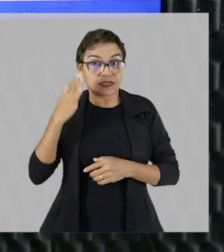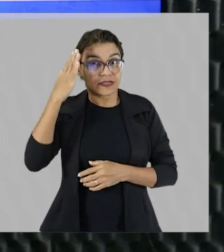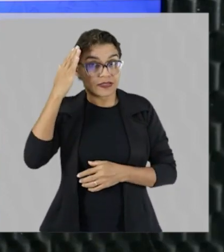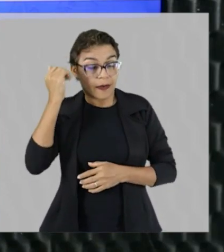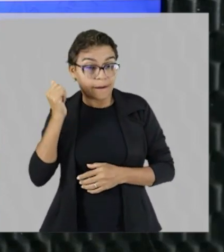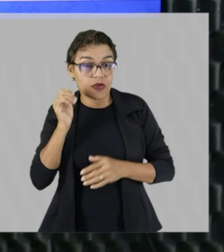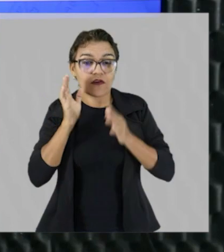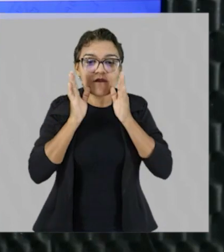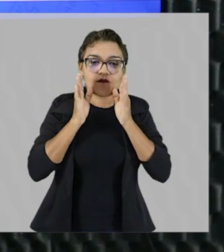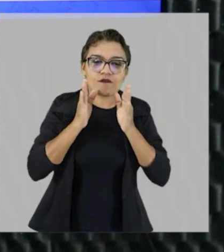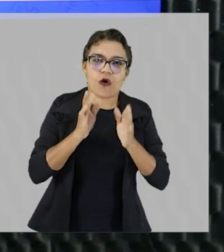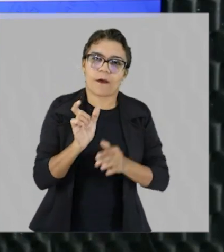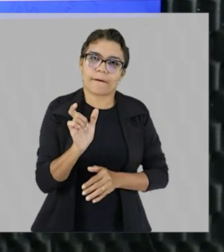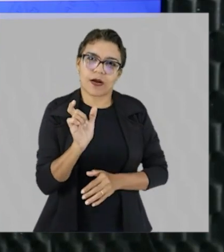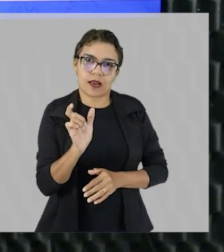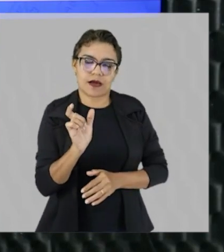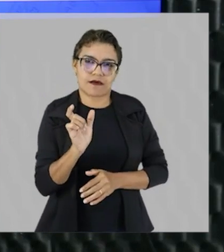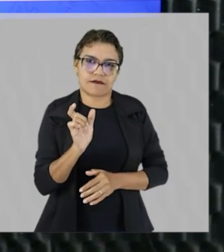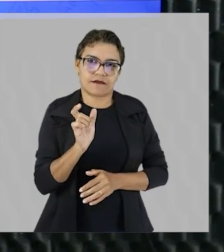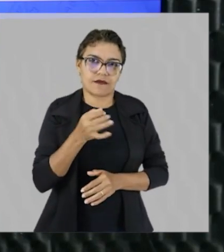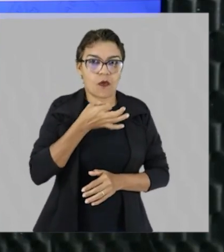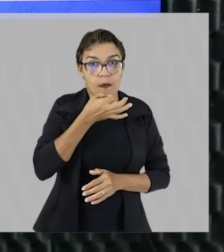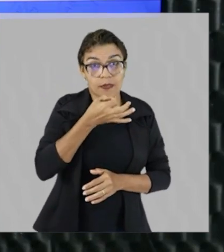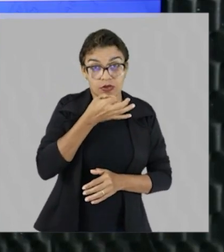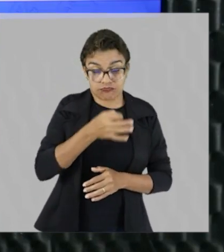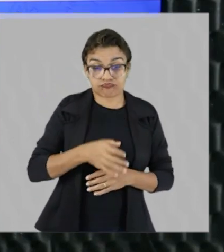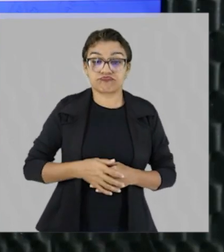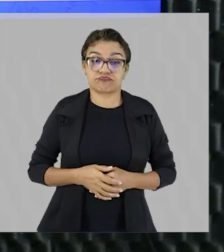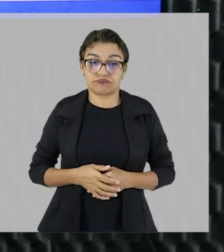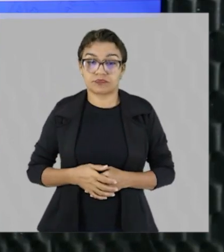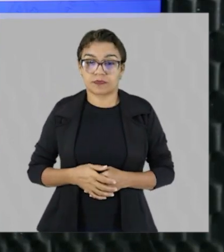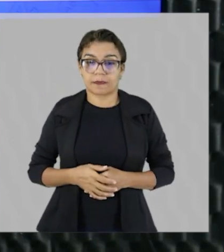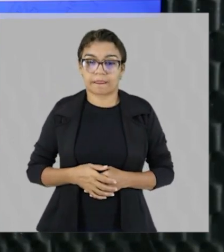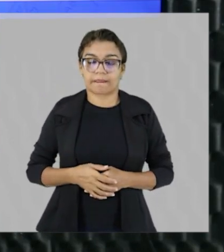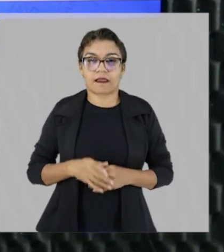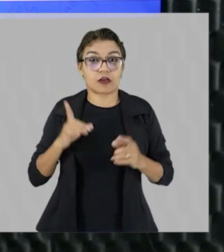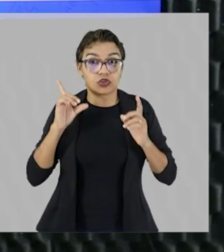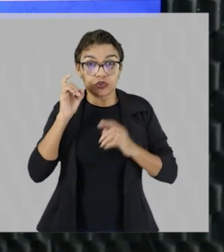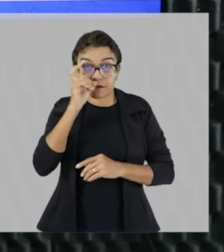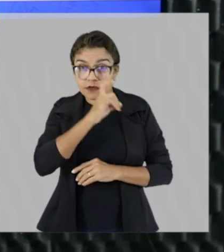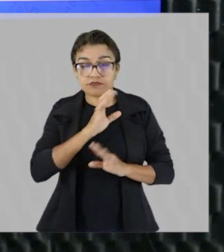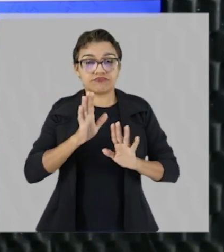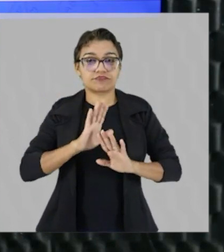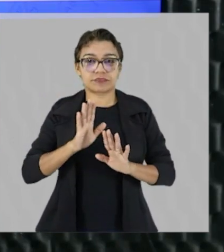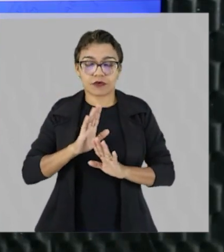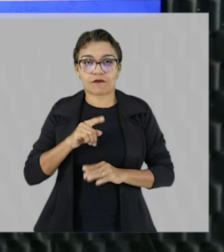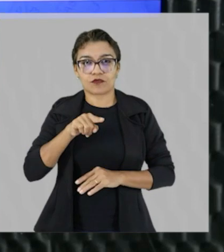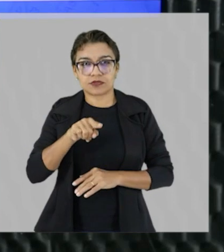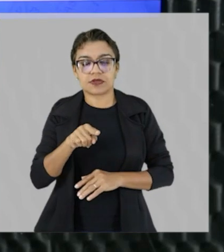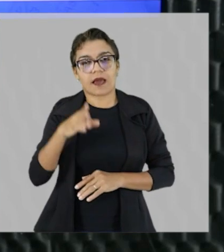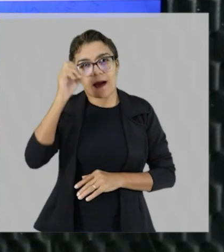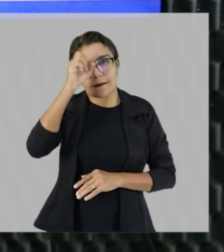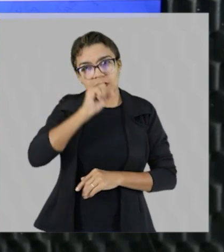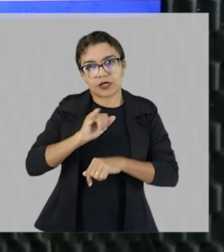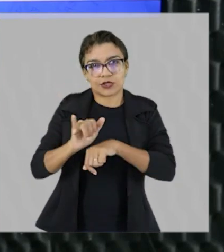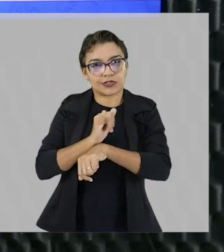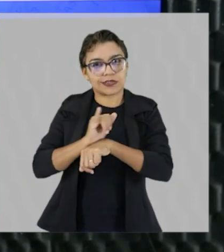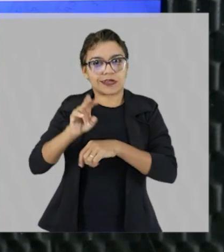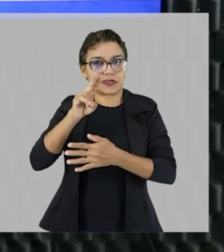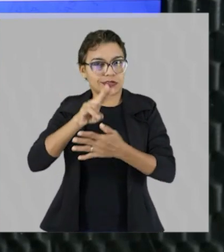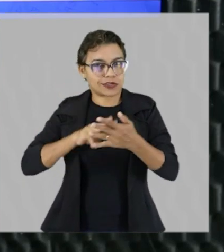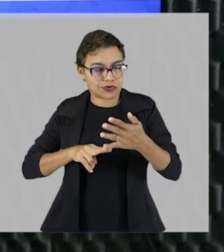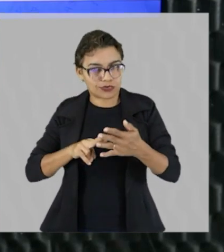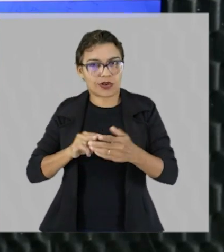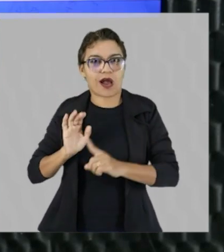centrais do texto e não vai ficar difícil depois que você aprender as estratégias de leitura. Isso vai servir também muito para